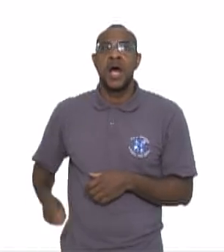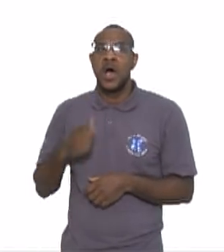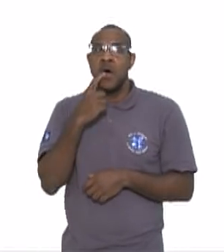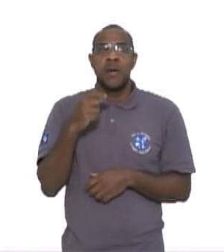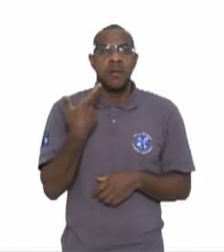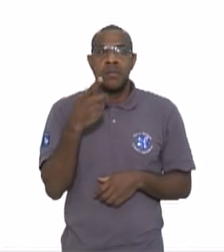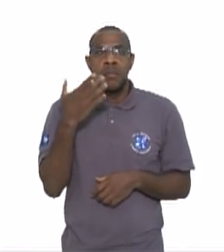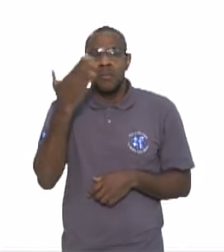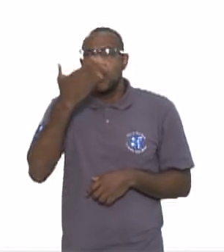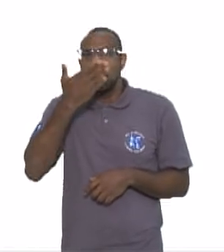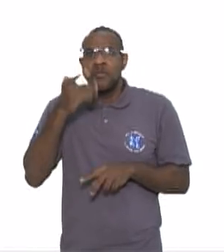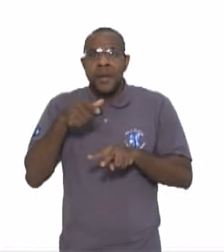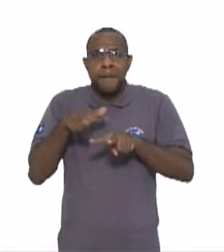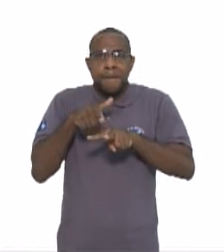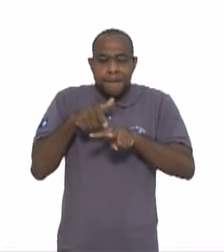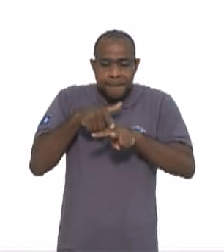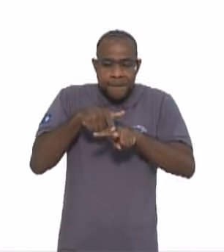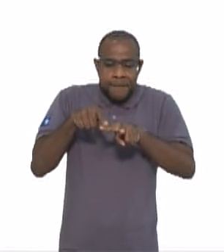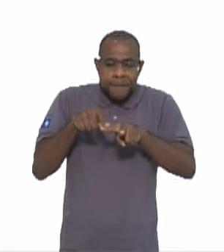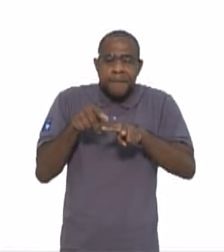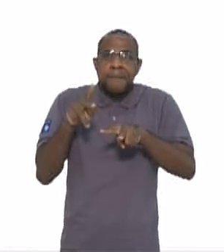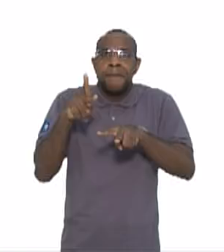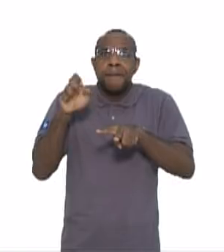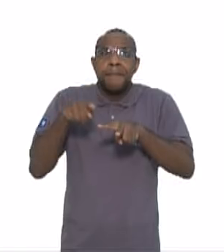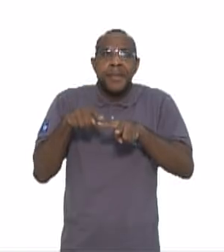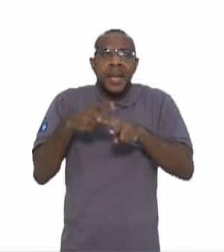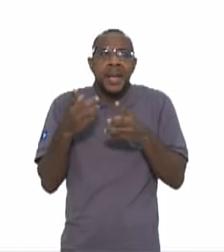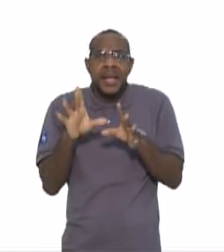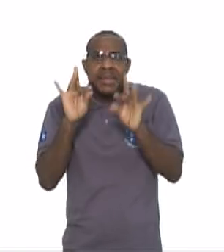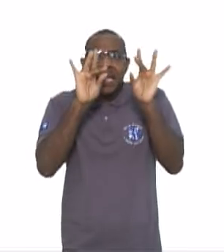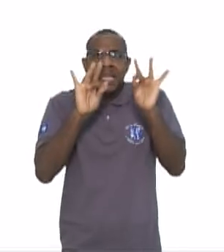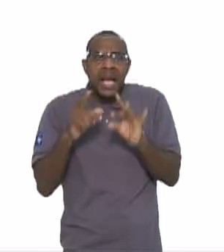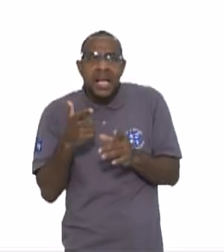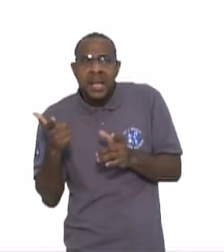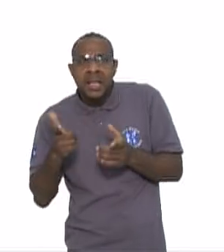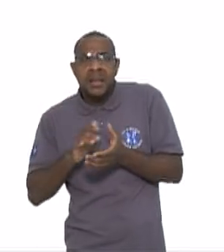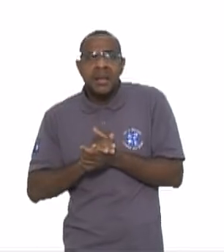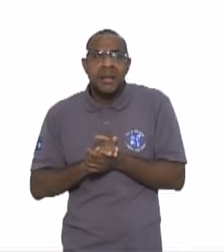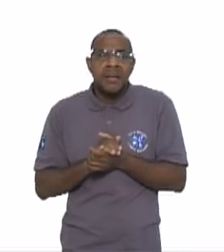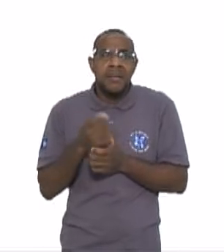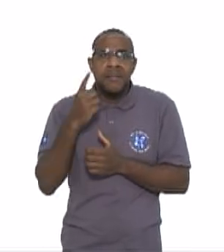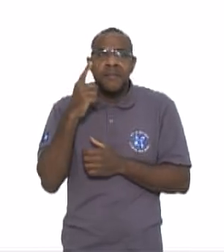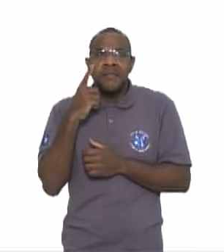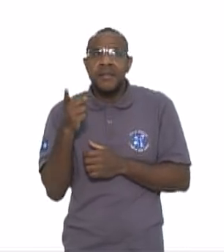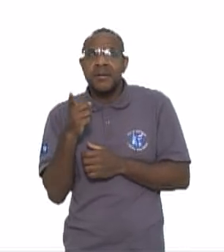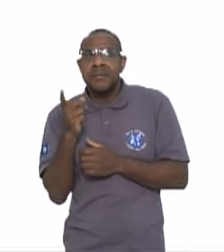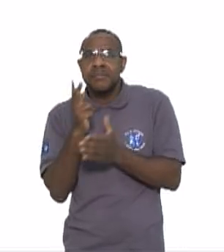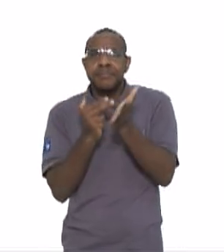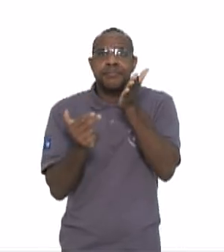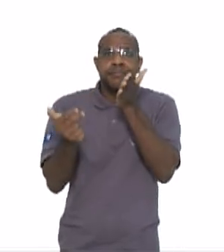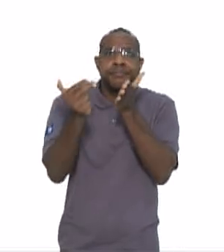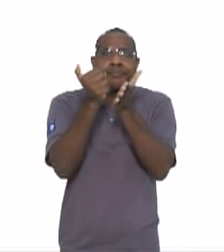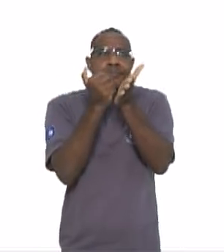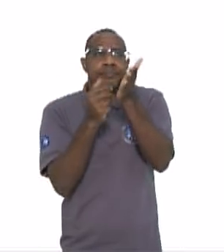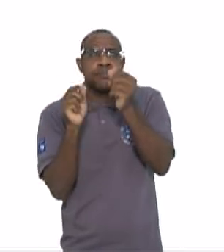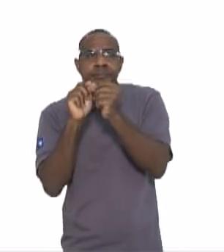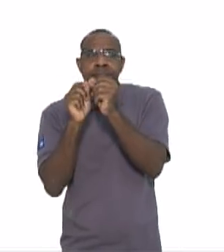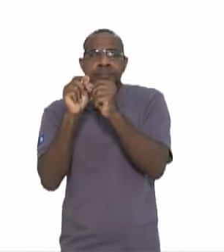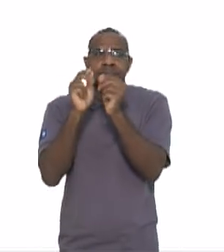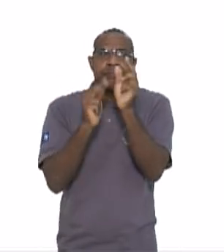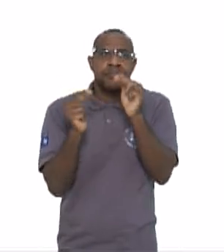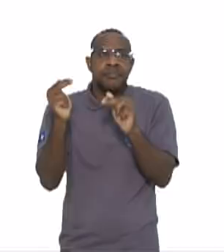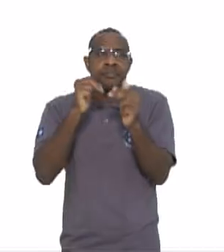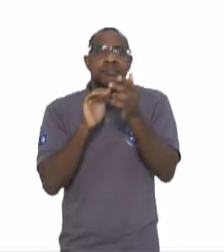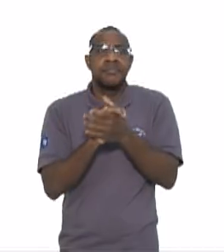pés, a gente não vê os detalhes. Ele é apenas construído assim com formas bastante geometrizadas, mas formas